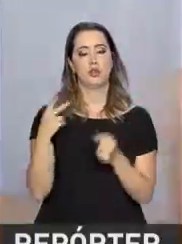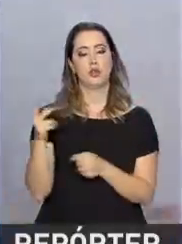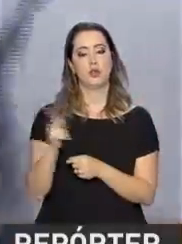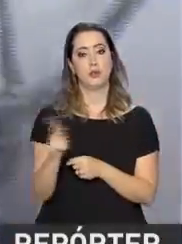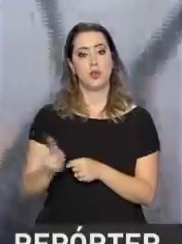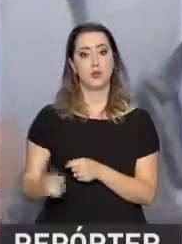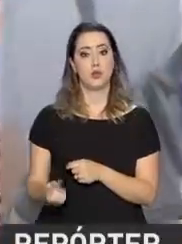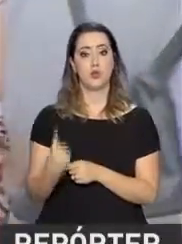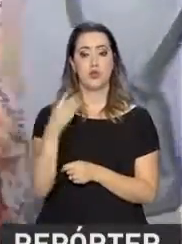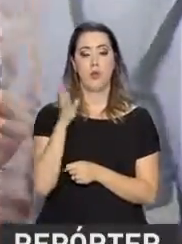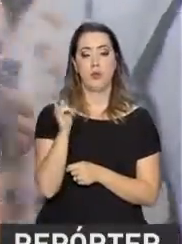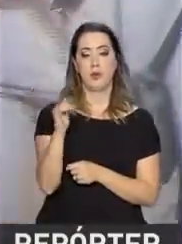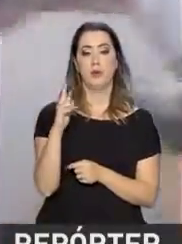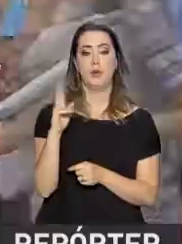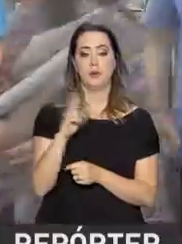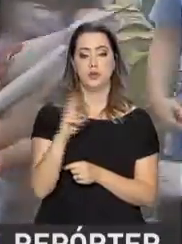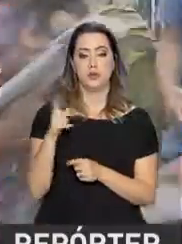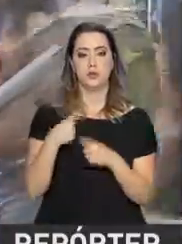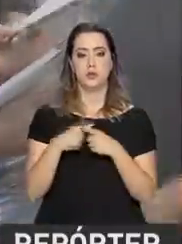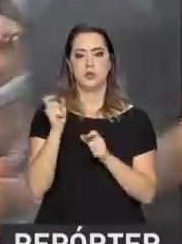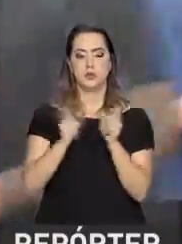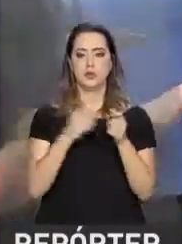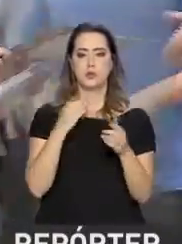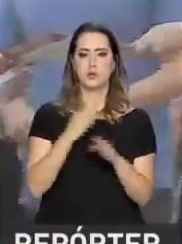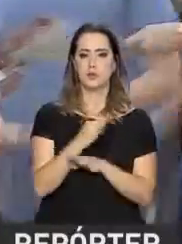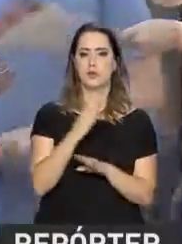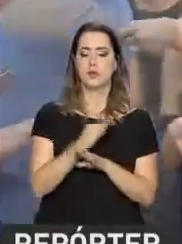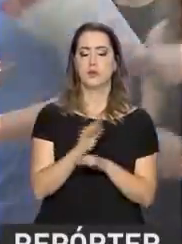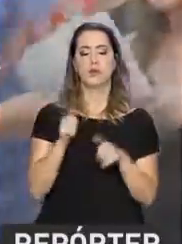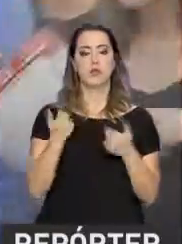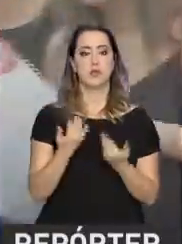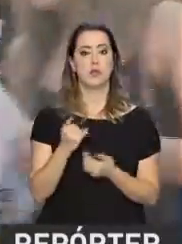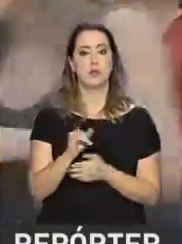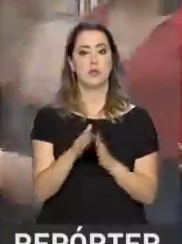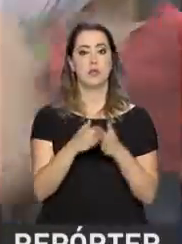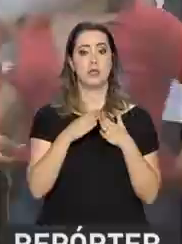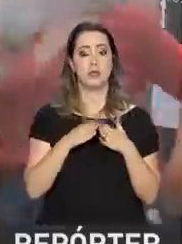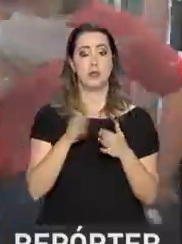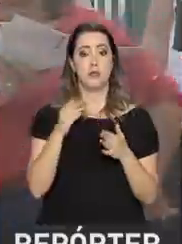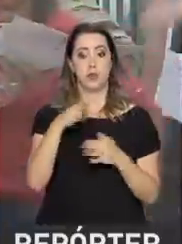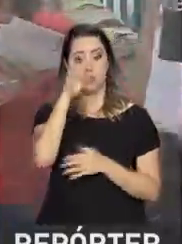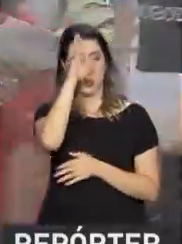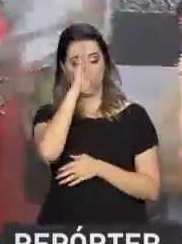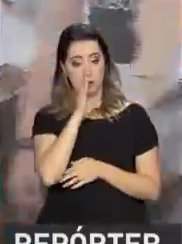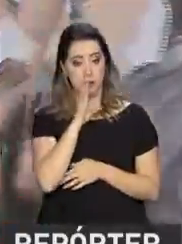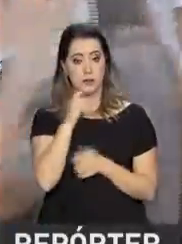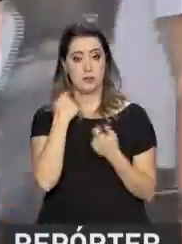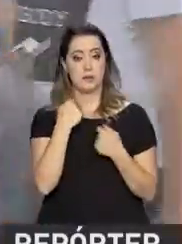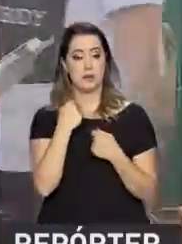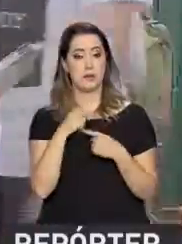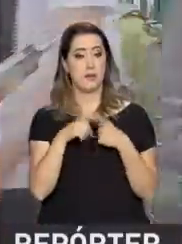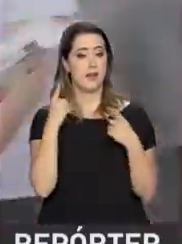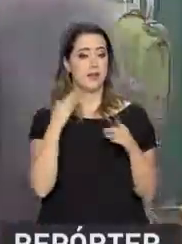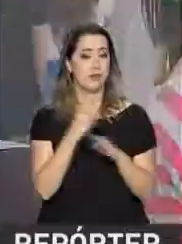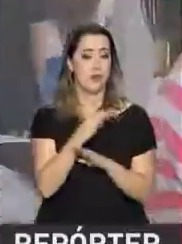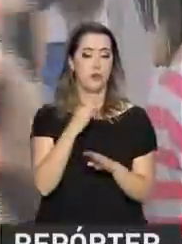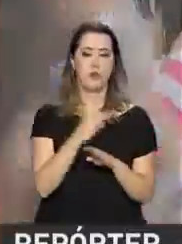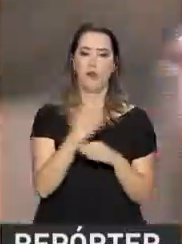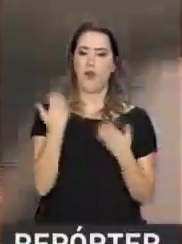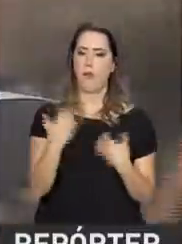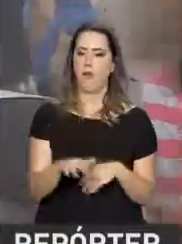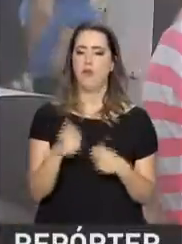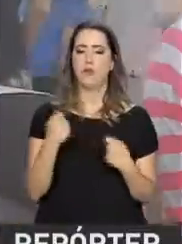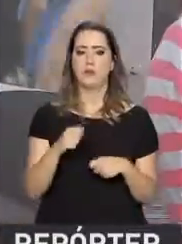por causa da ausência nos exames por isso os alunos que pediram isenção do pagamento no ano passado mas não compareceram às provas